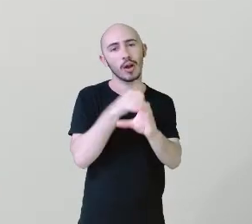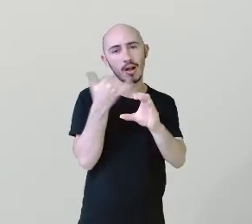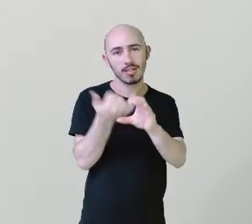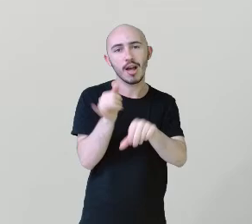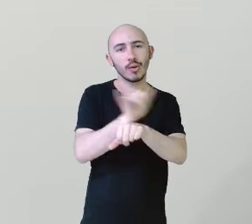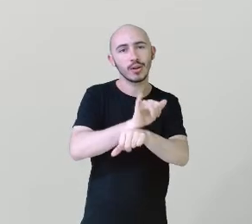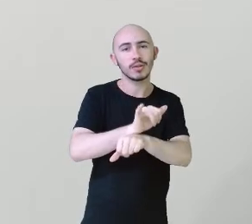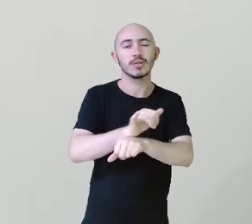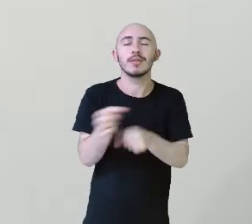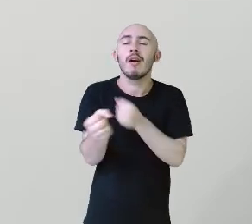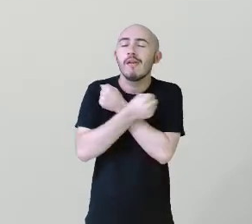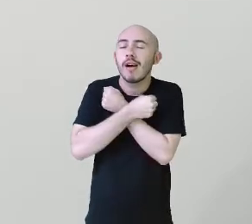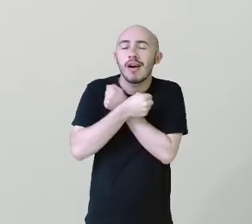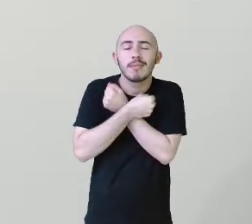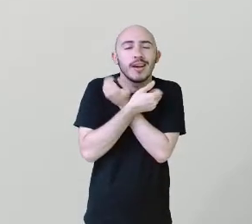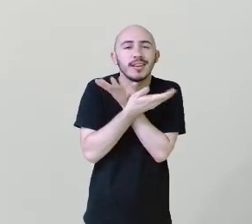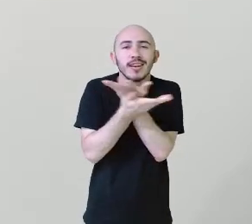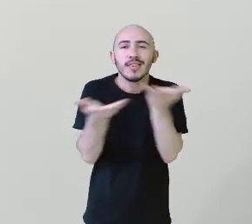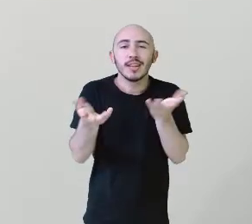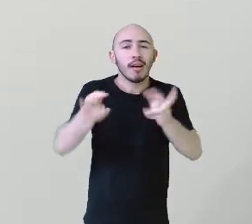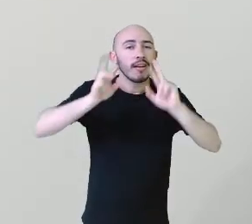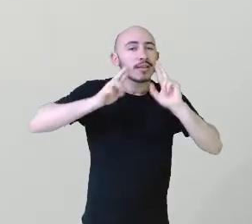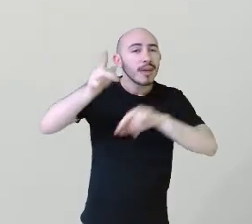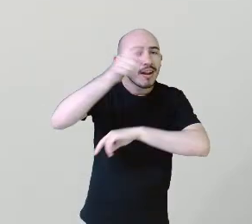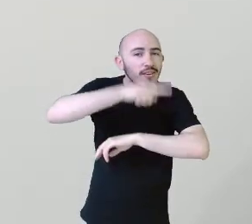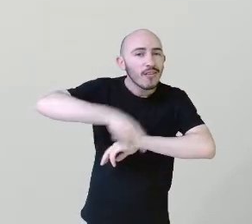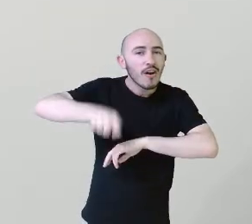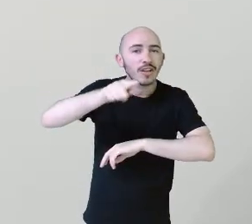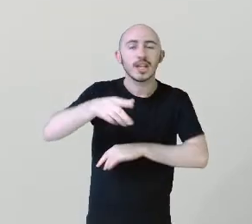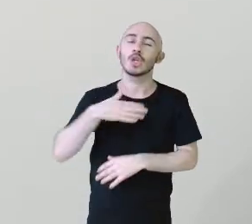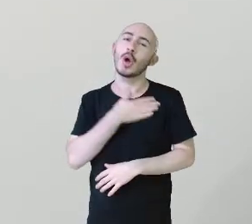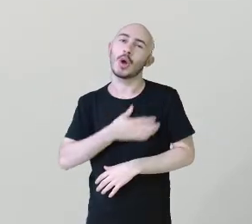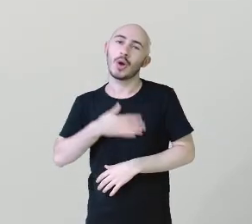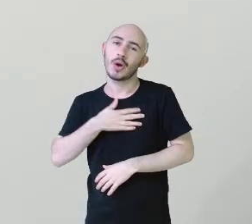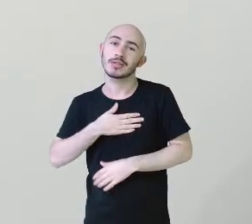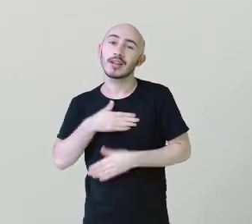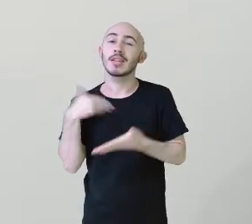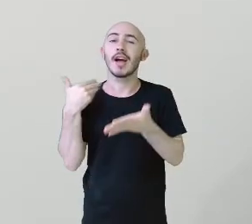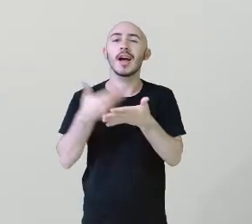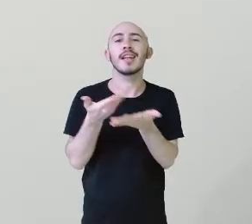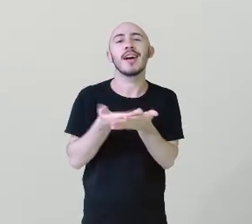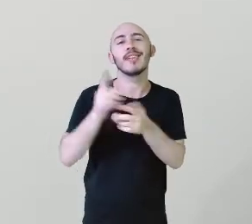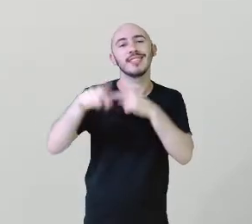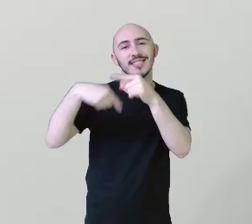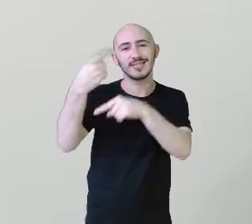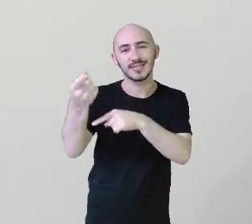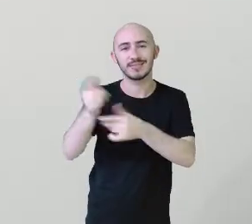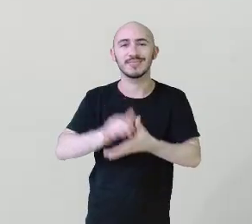vocês. Um grande abraço, espero que tenham gostado e até a nossa próxima aula.